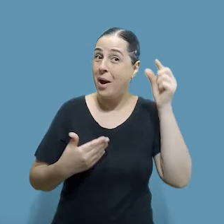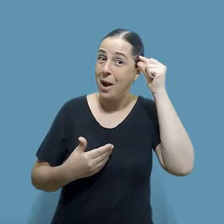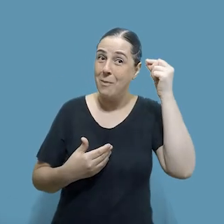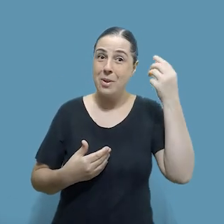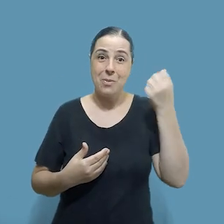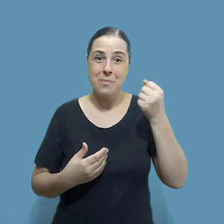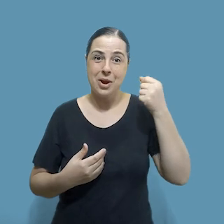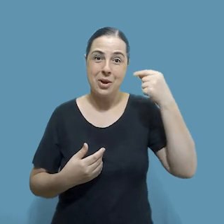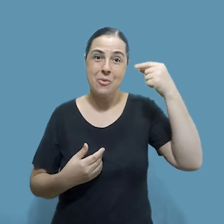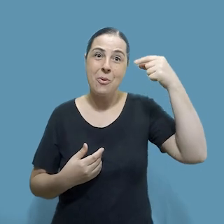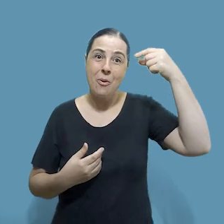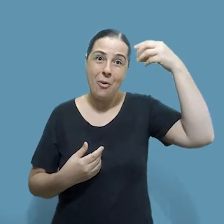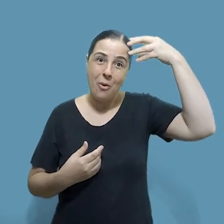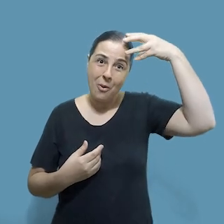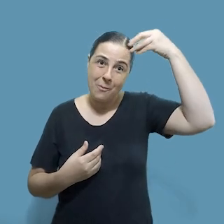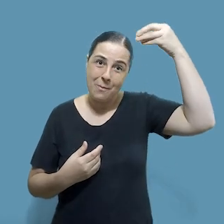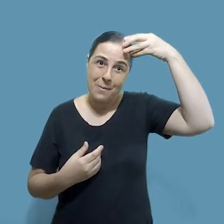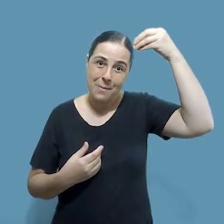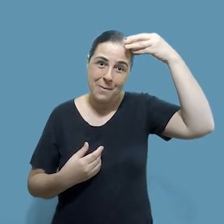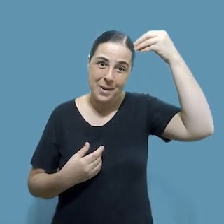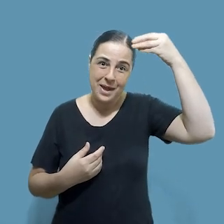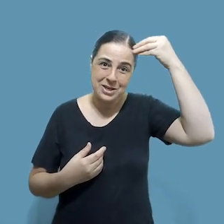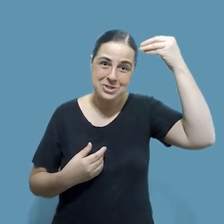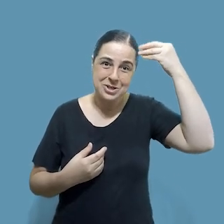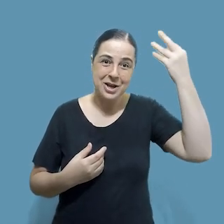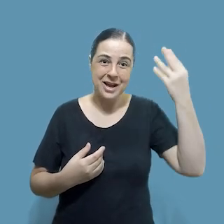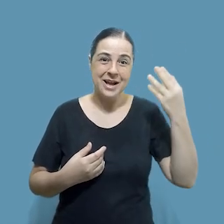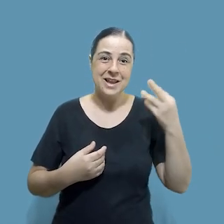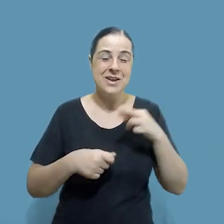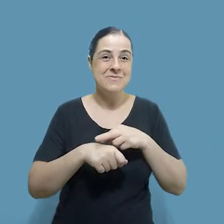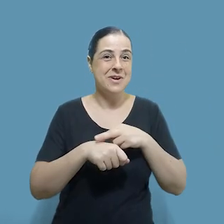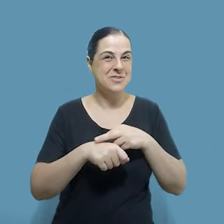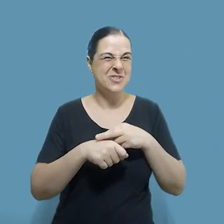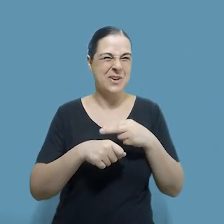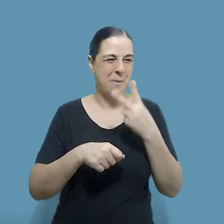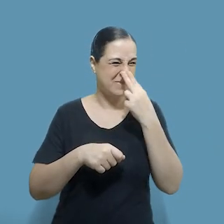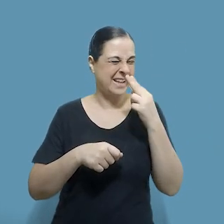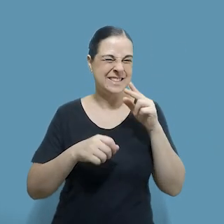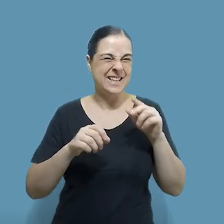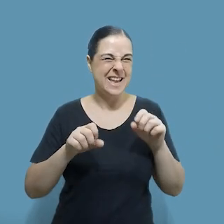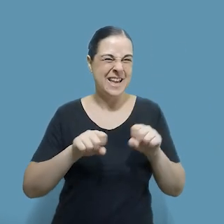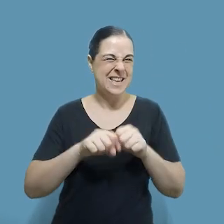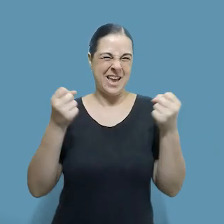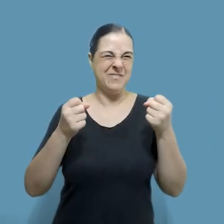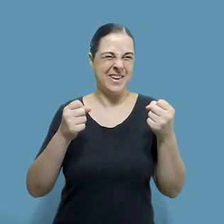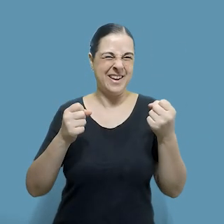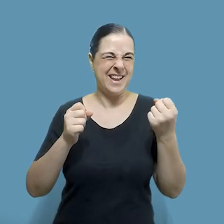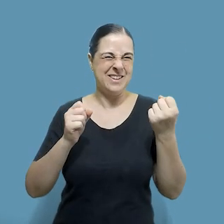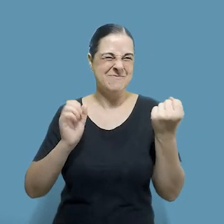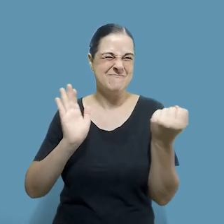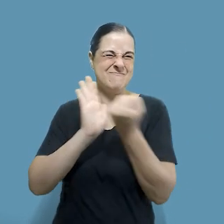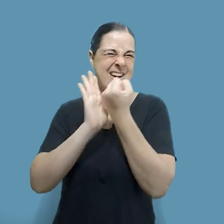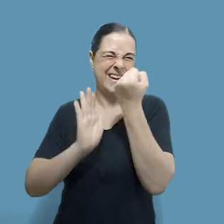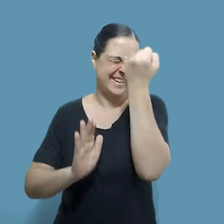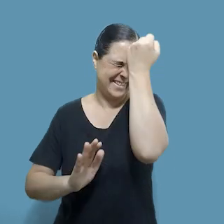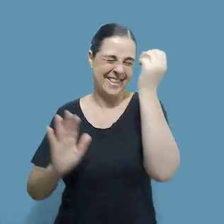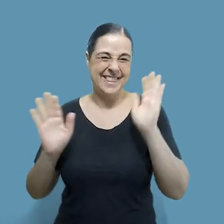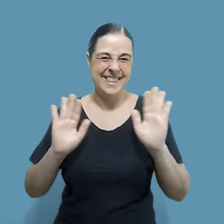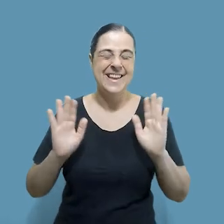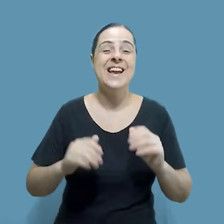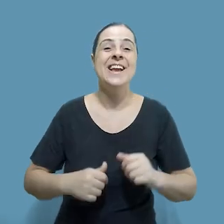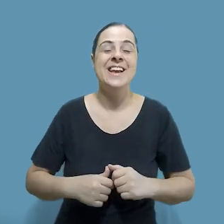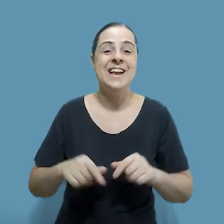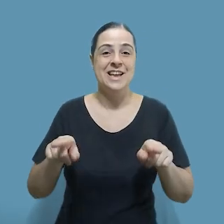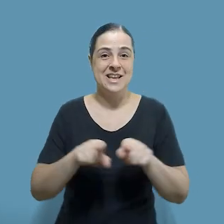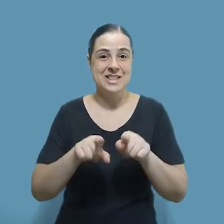óculos, estou na minha casa, no meu escritório. Atrás de mim tem uma estante com um monte de papéis,